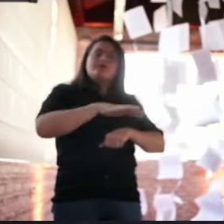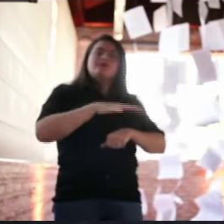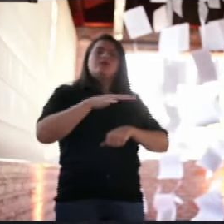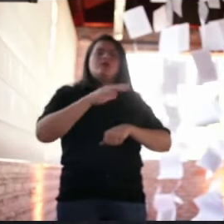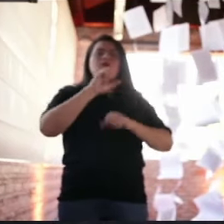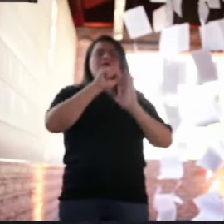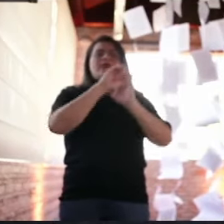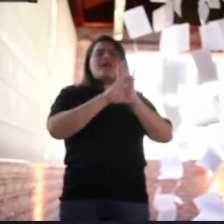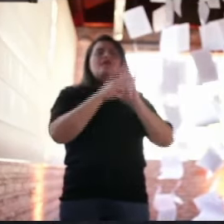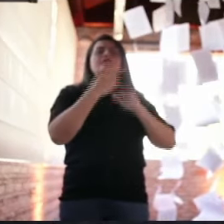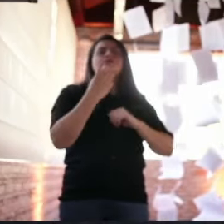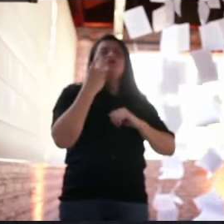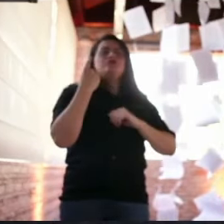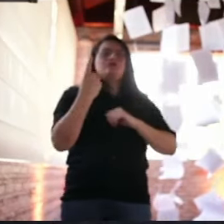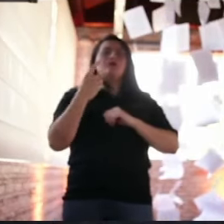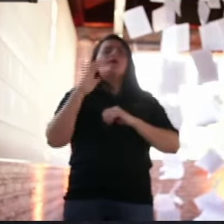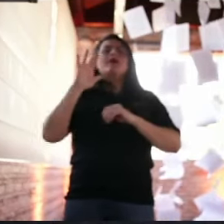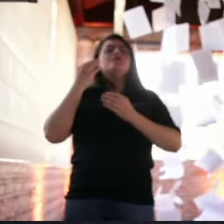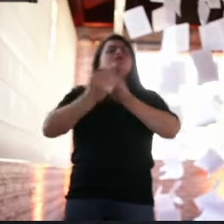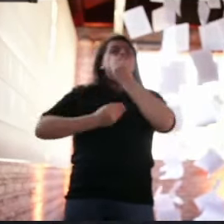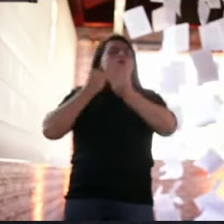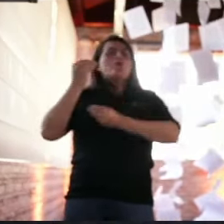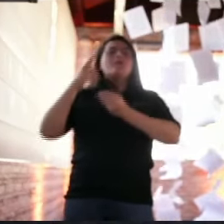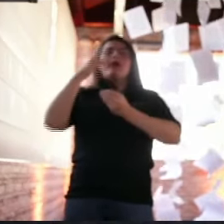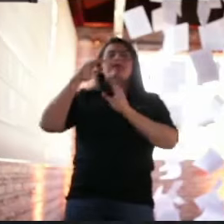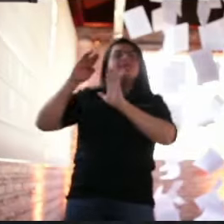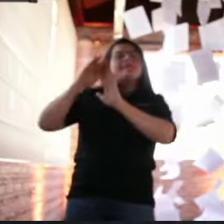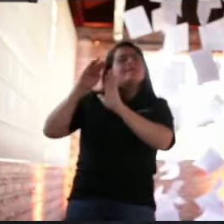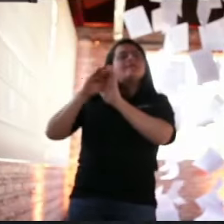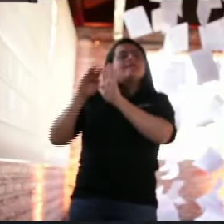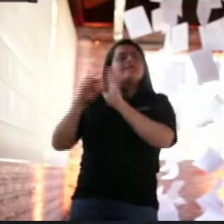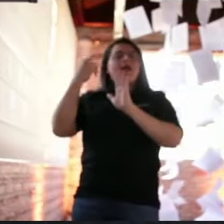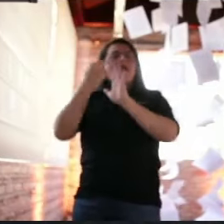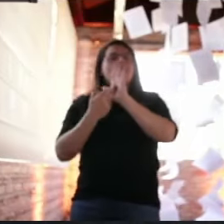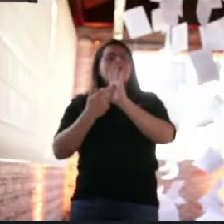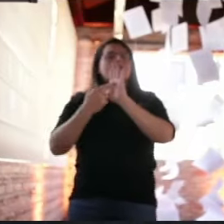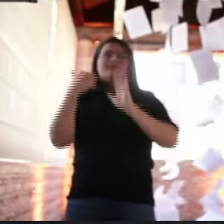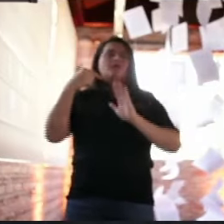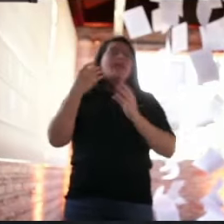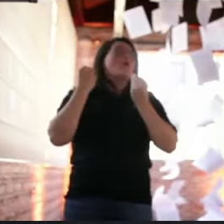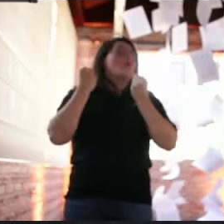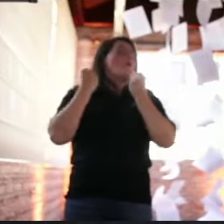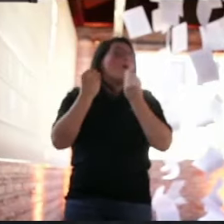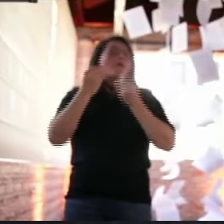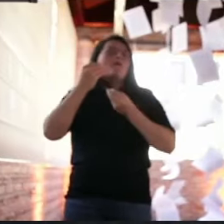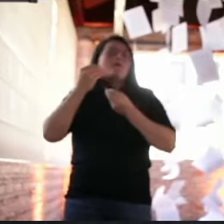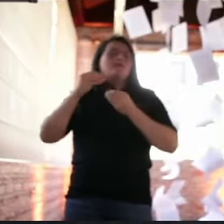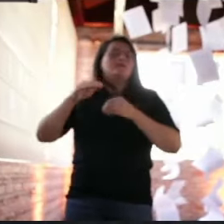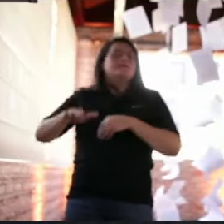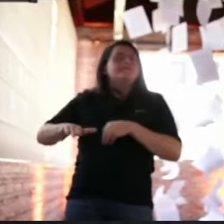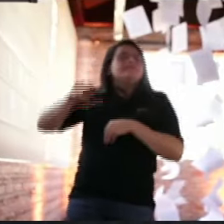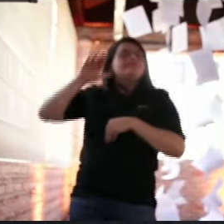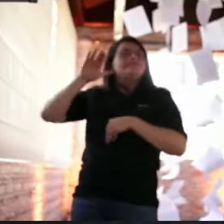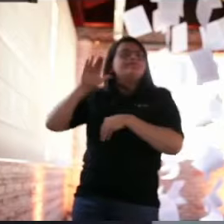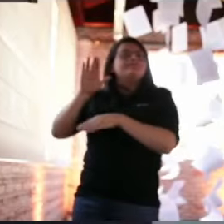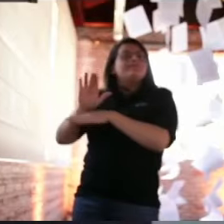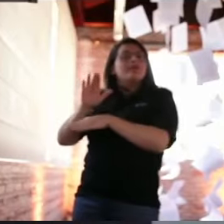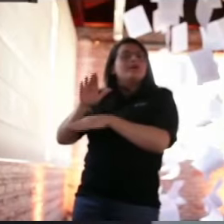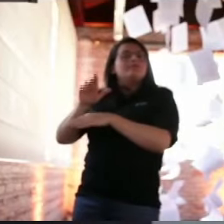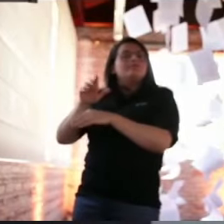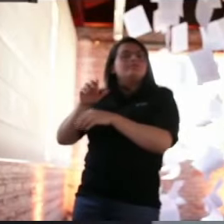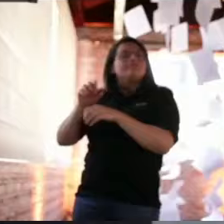falam que Vera que lançou o livro Como criar filhos então o como não tem essa questão é um